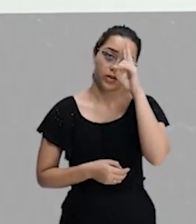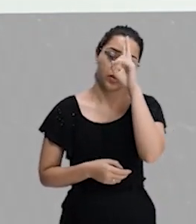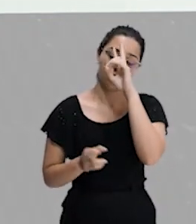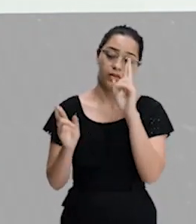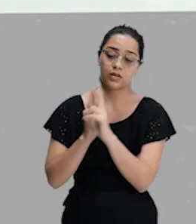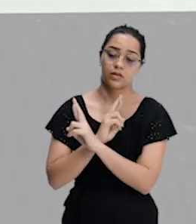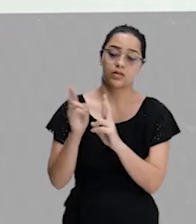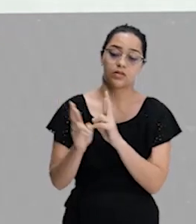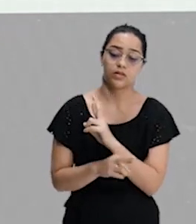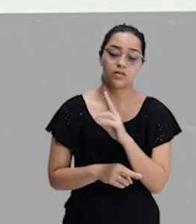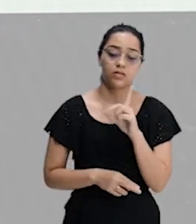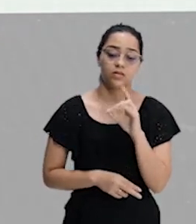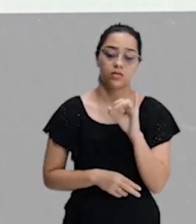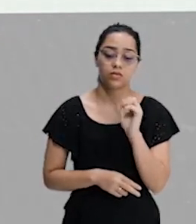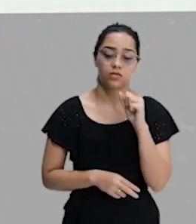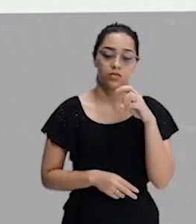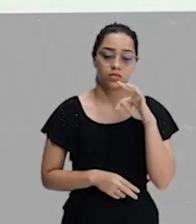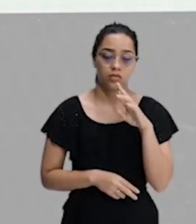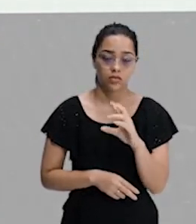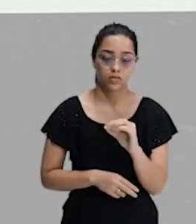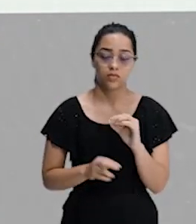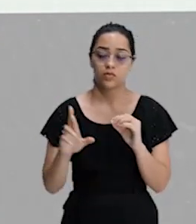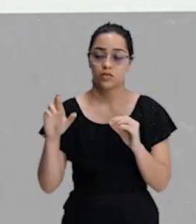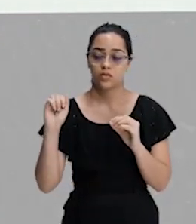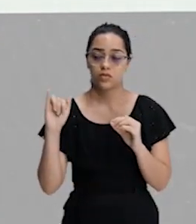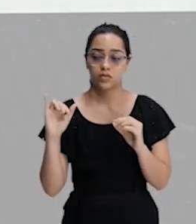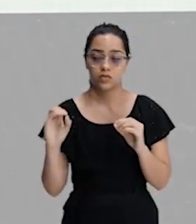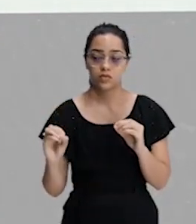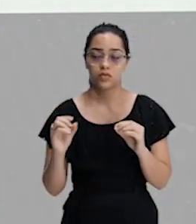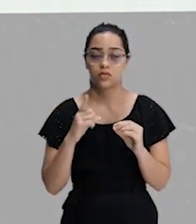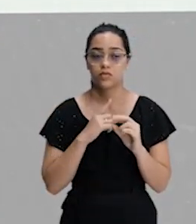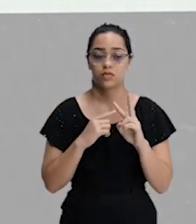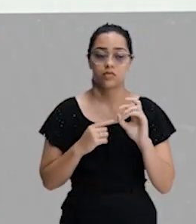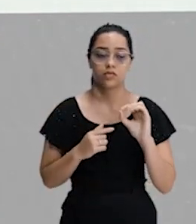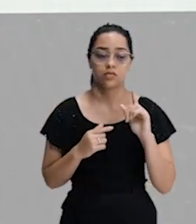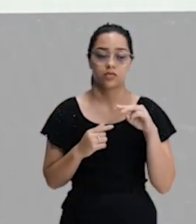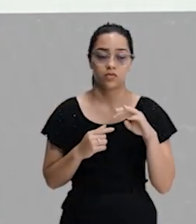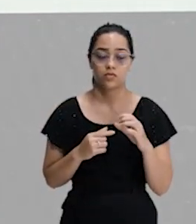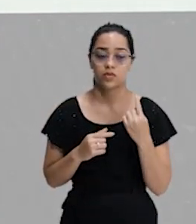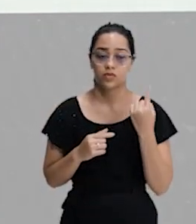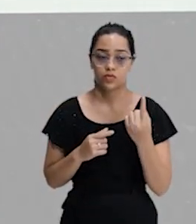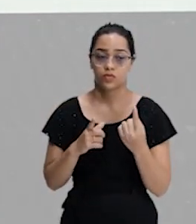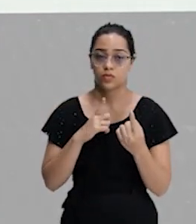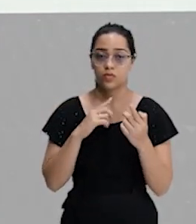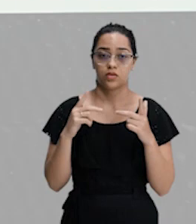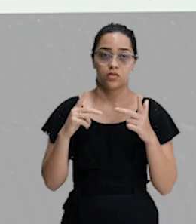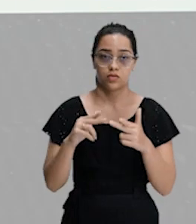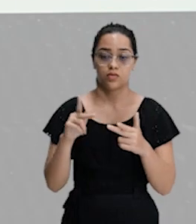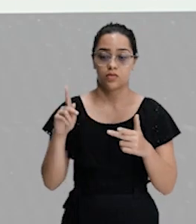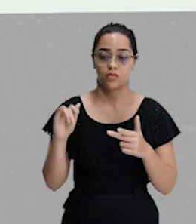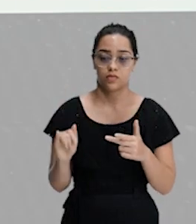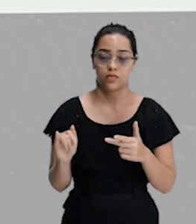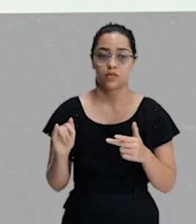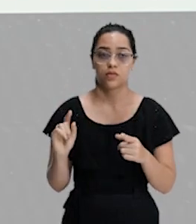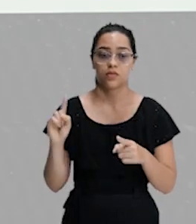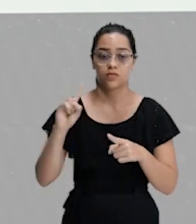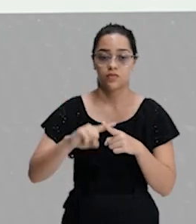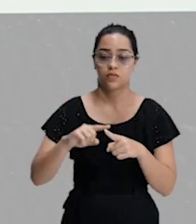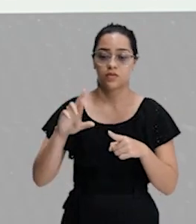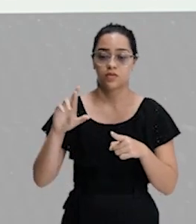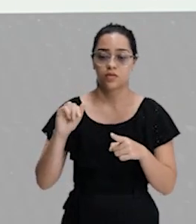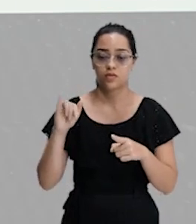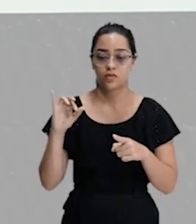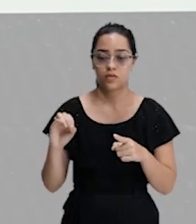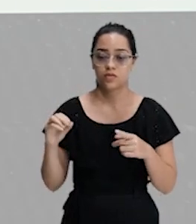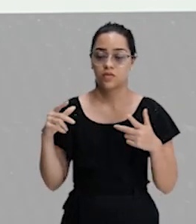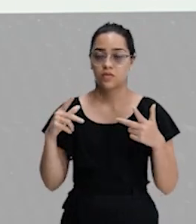entre diâmetro e raio. Então vamos substituir aqui, ó. Então, o volume 1 vai ser igual a π, deixar o π assim mesmo, vezes o raio,